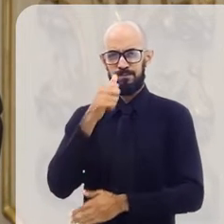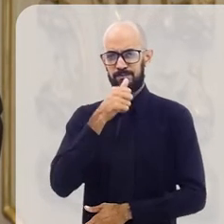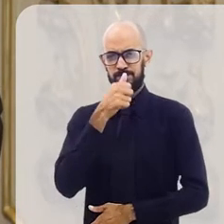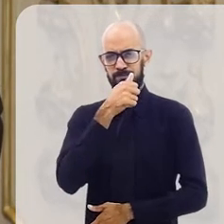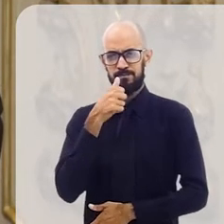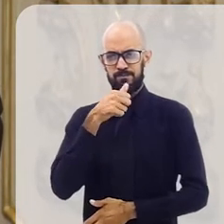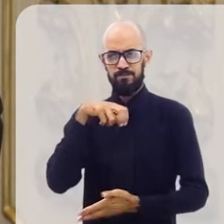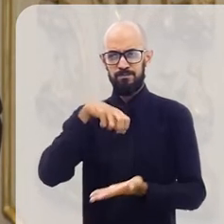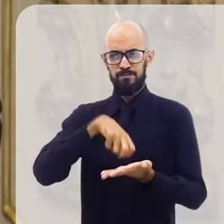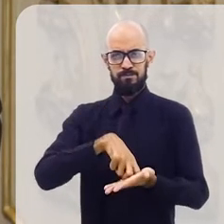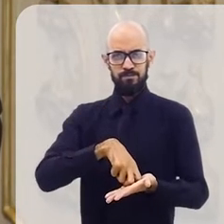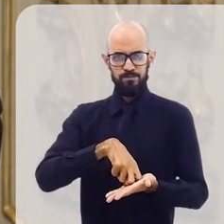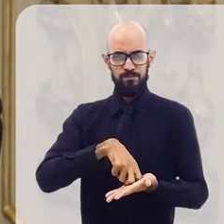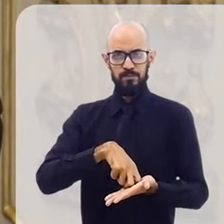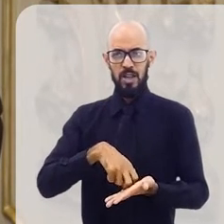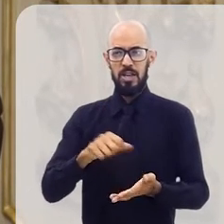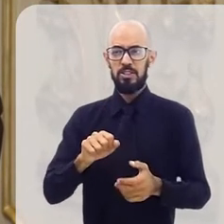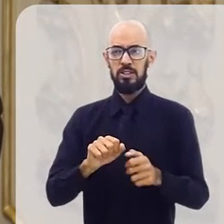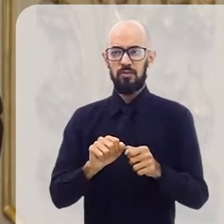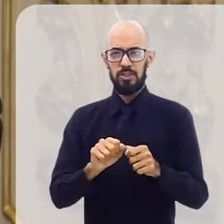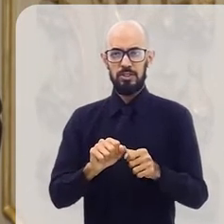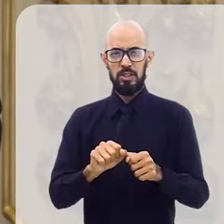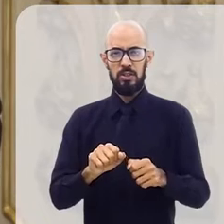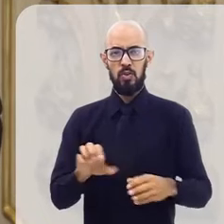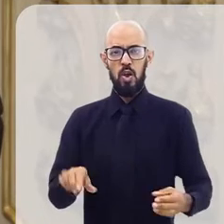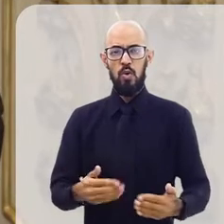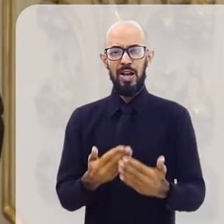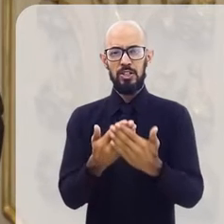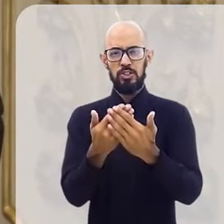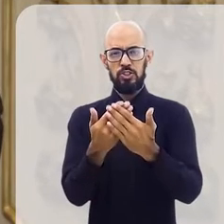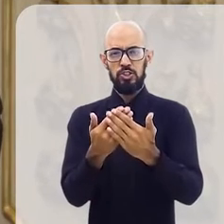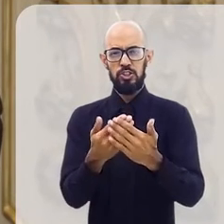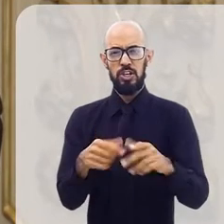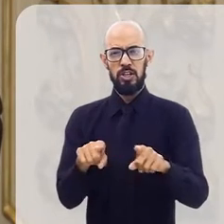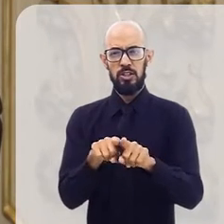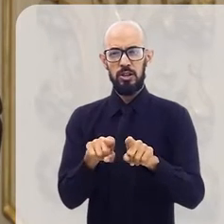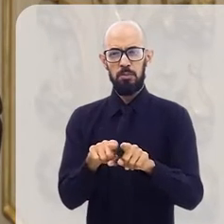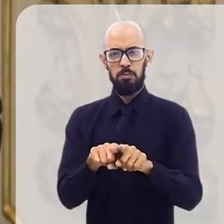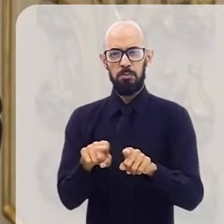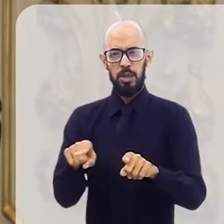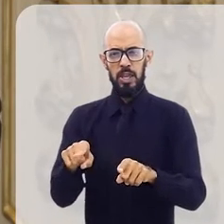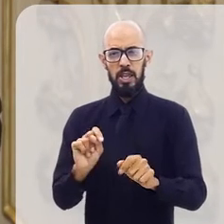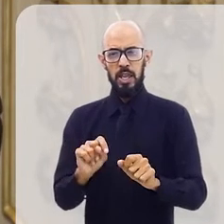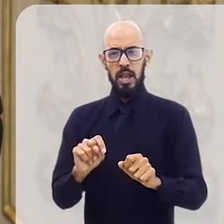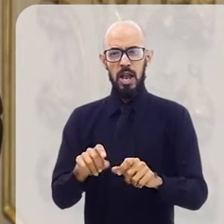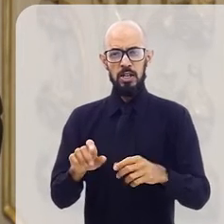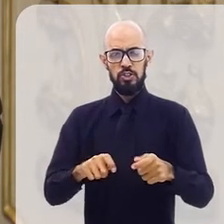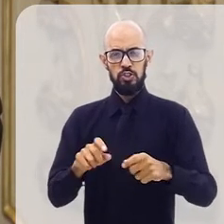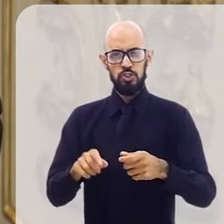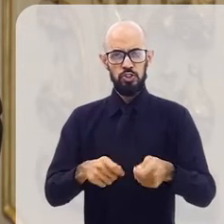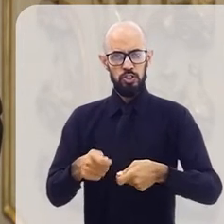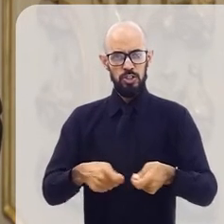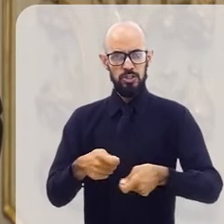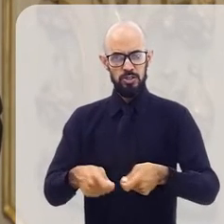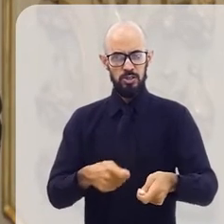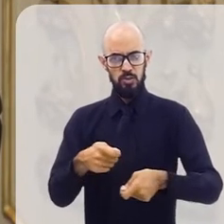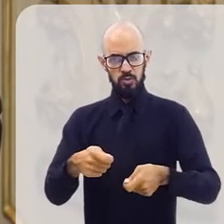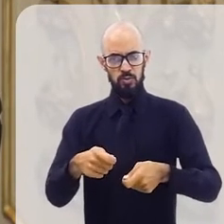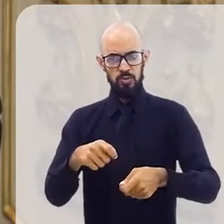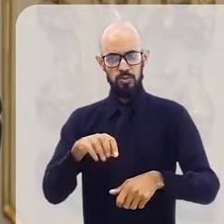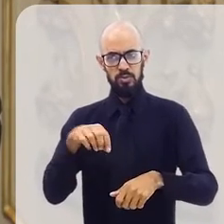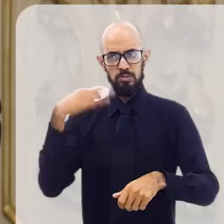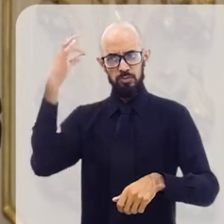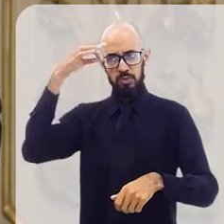Penitência Está celebrando a Eucaristia atendimento o povo Direção Espiritual administração